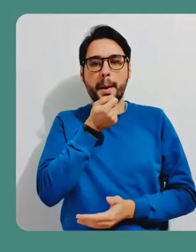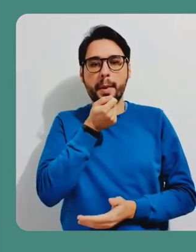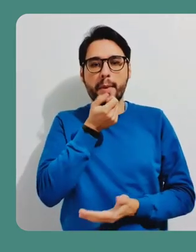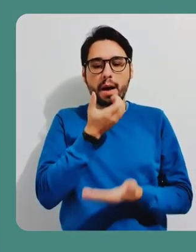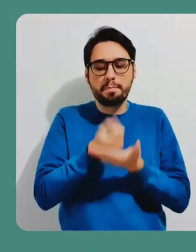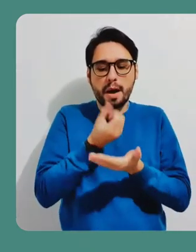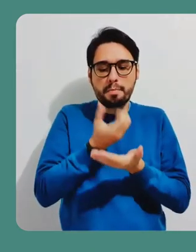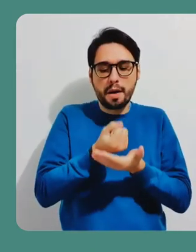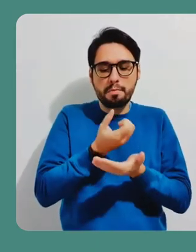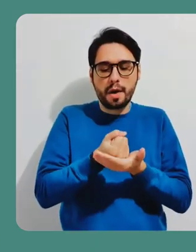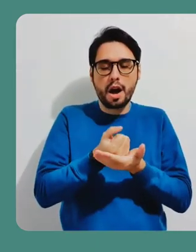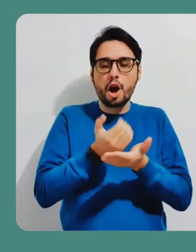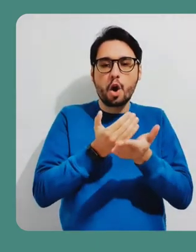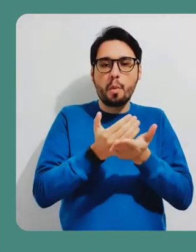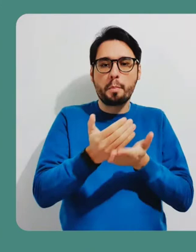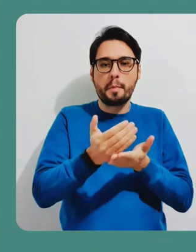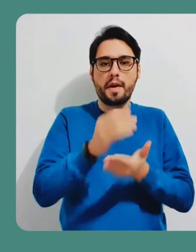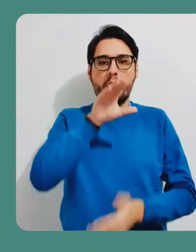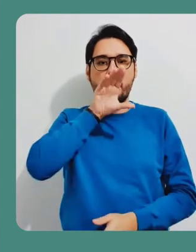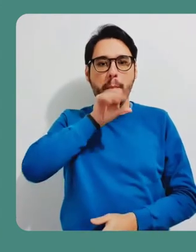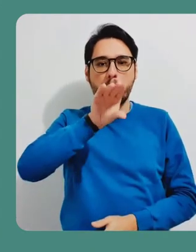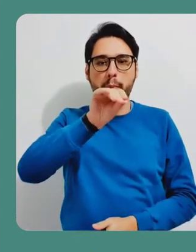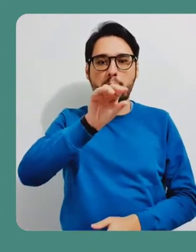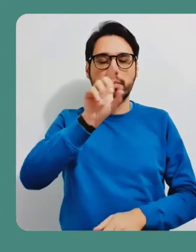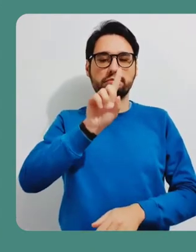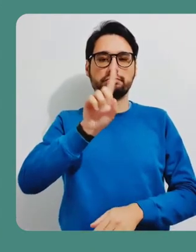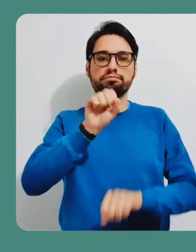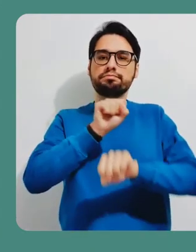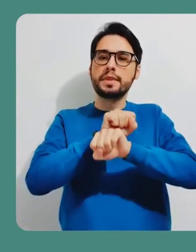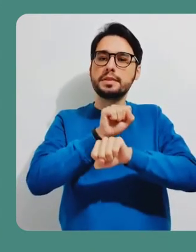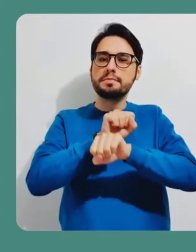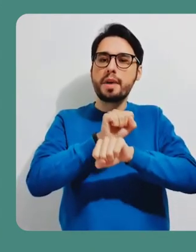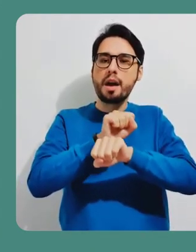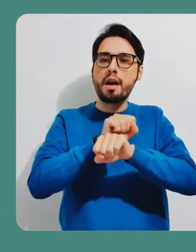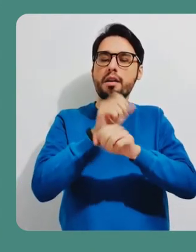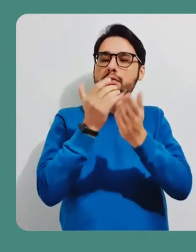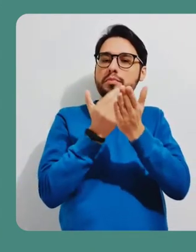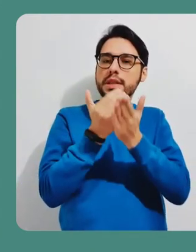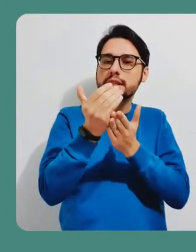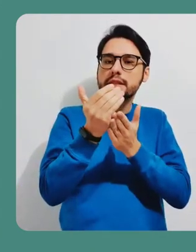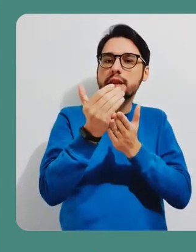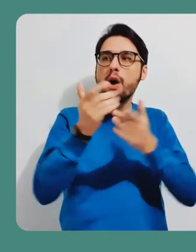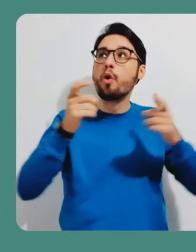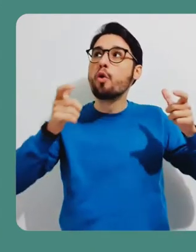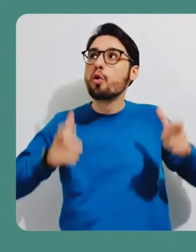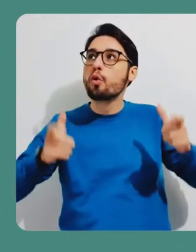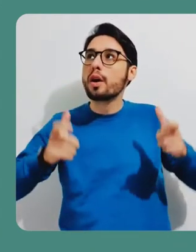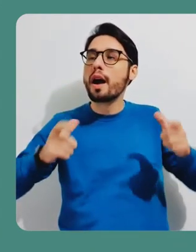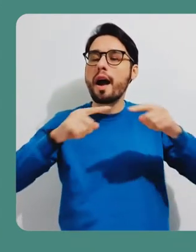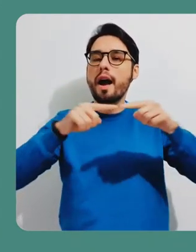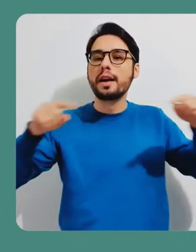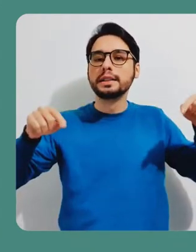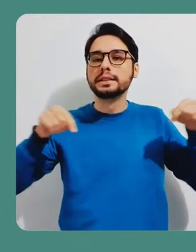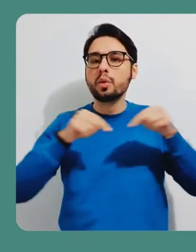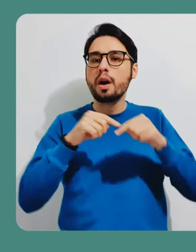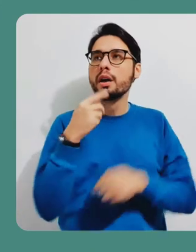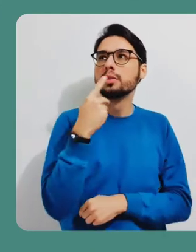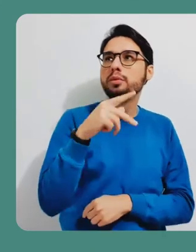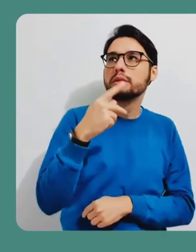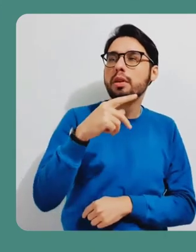falar nada isso para que o software de gravação possa também capturar os sons ambientes